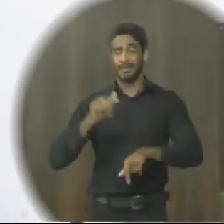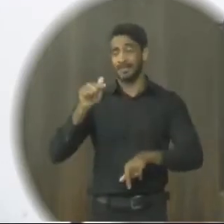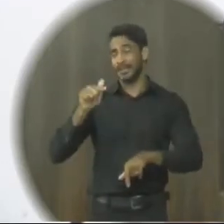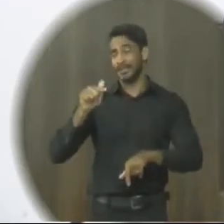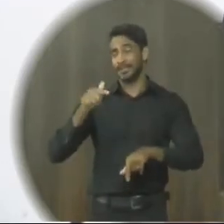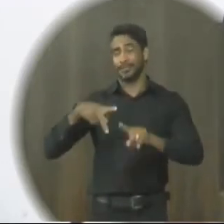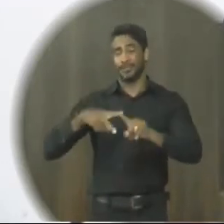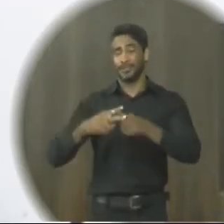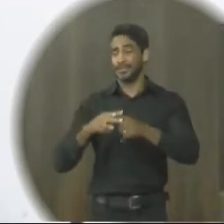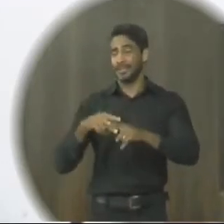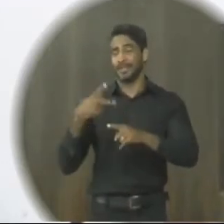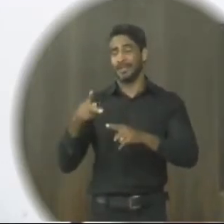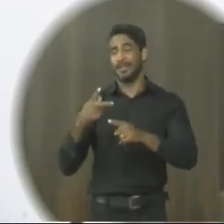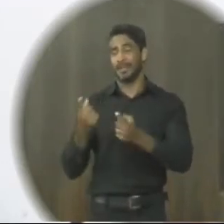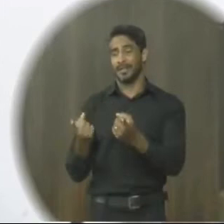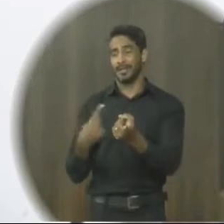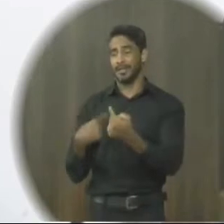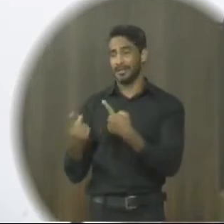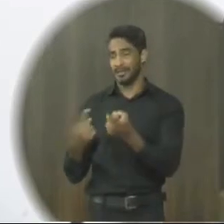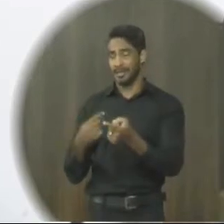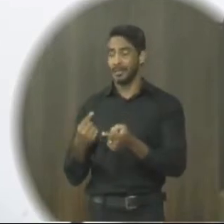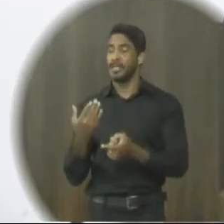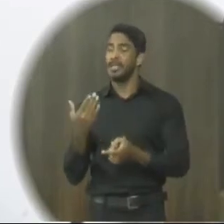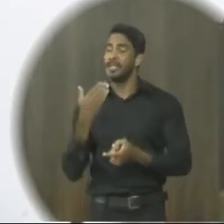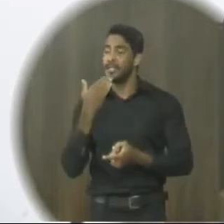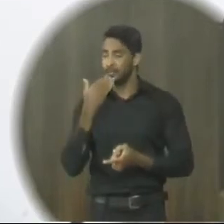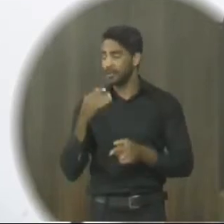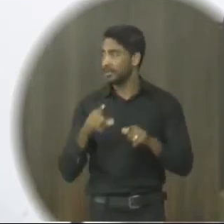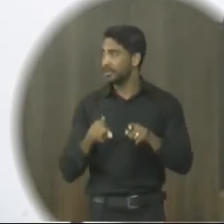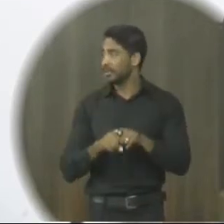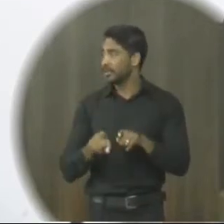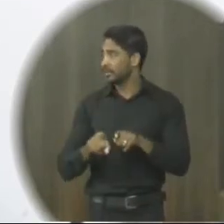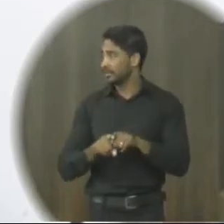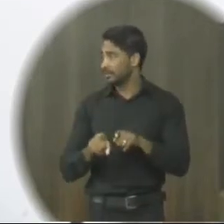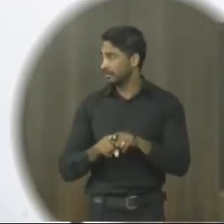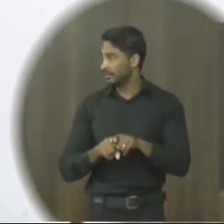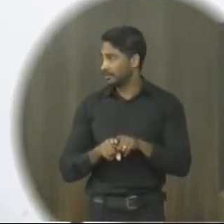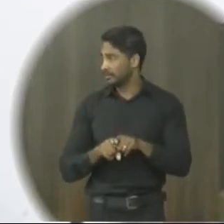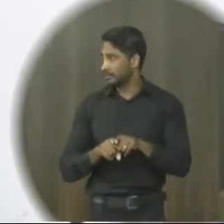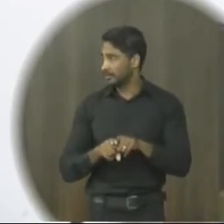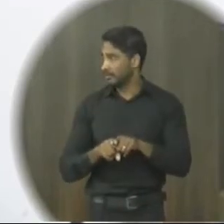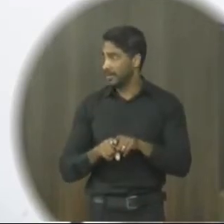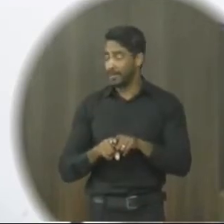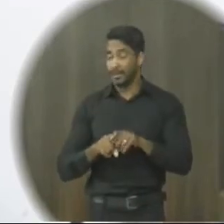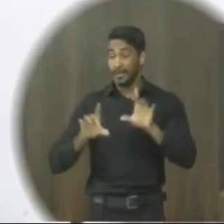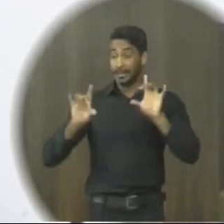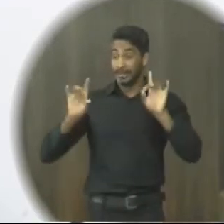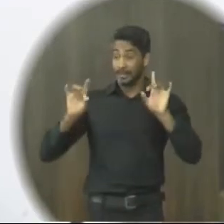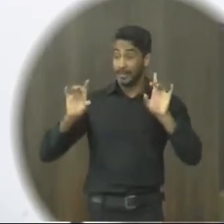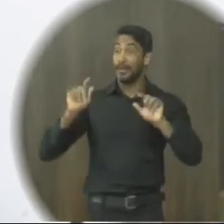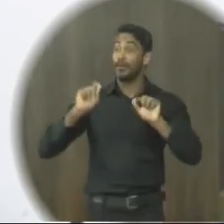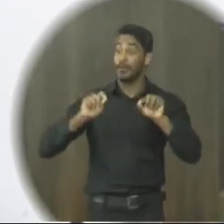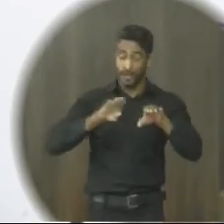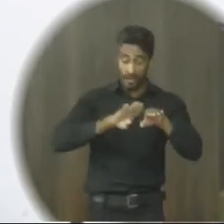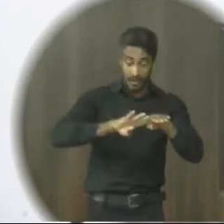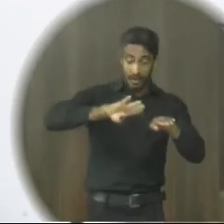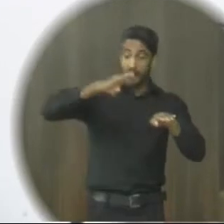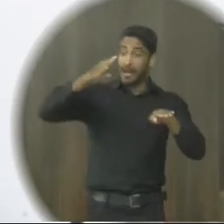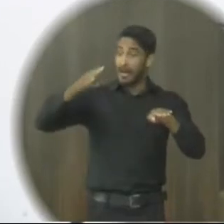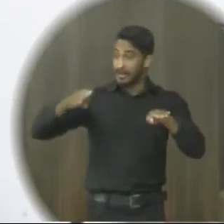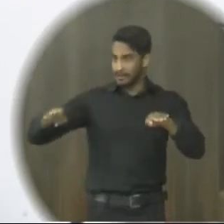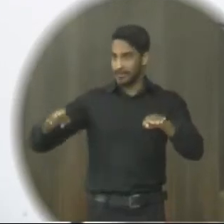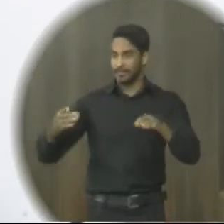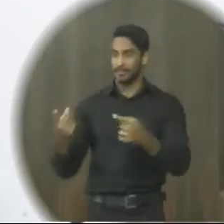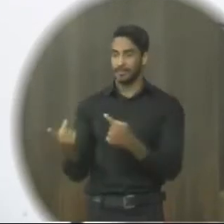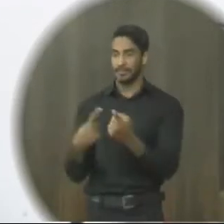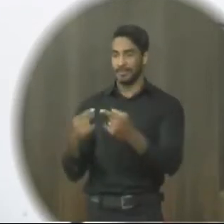naquela estrada lá. Aí eu queria pedir você também, uma atenção especial, uns quebra-mola na Avenida Rede